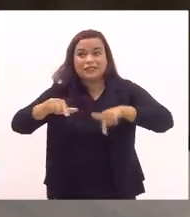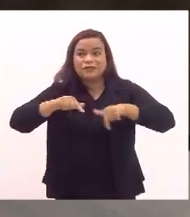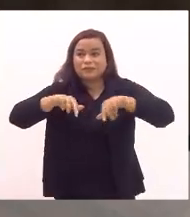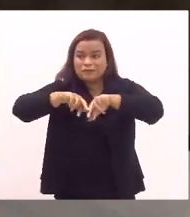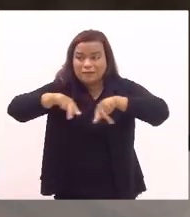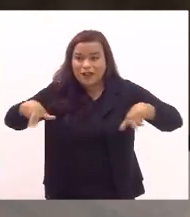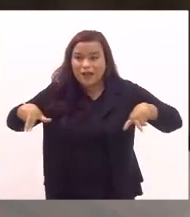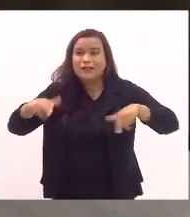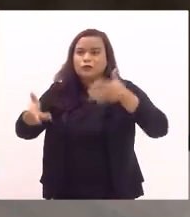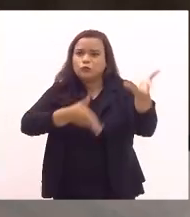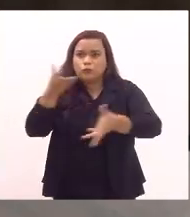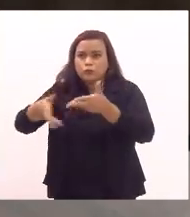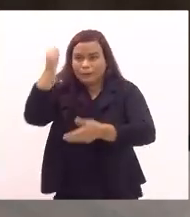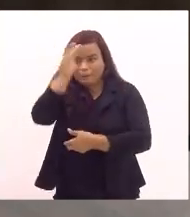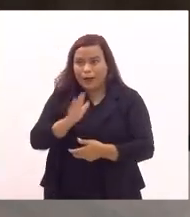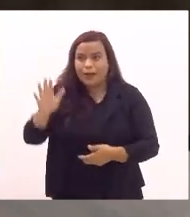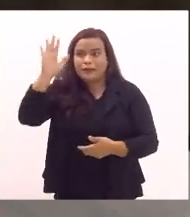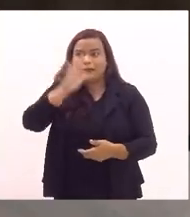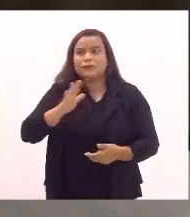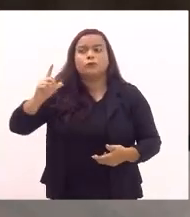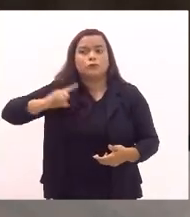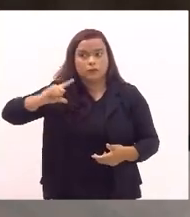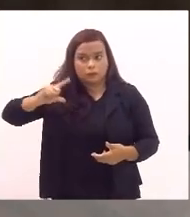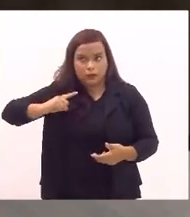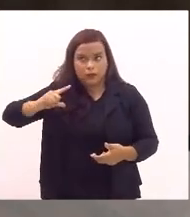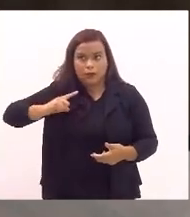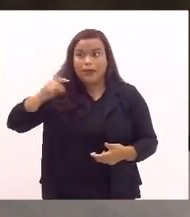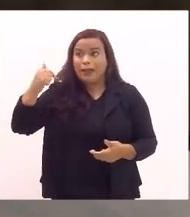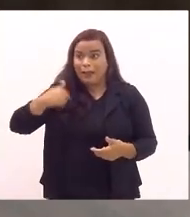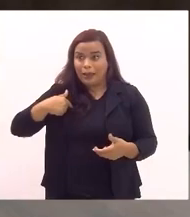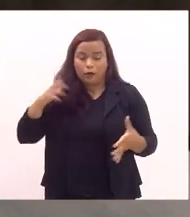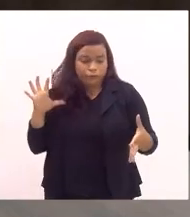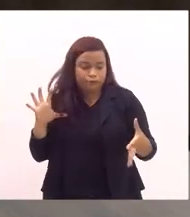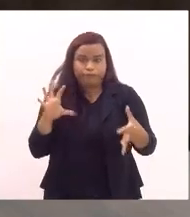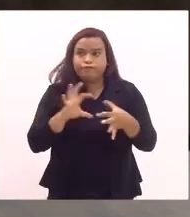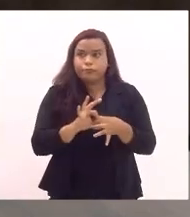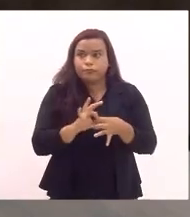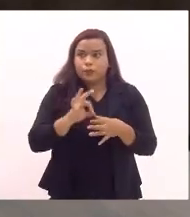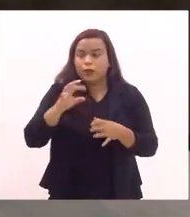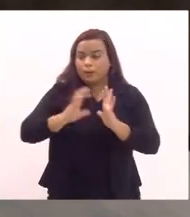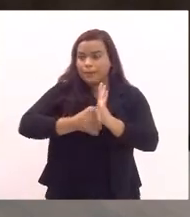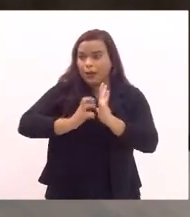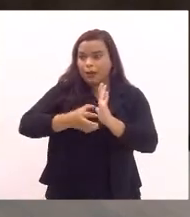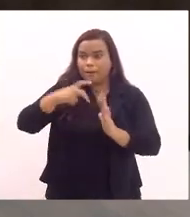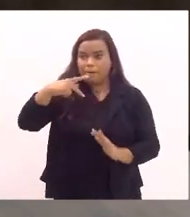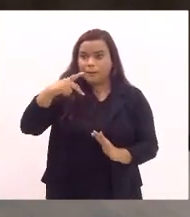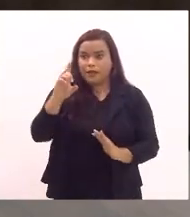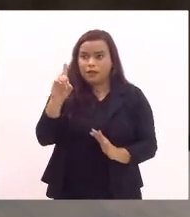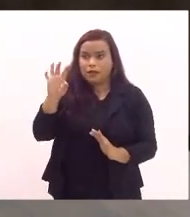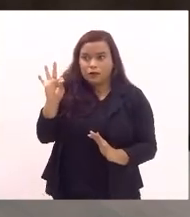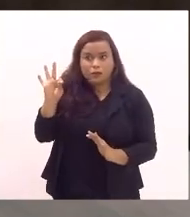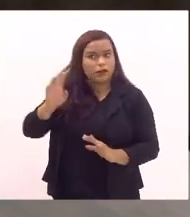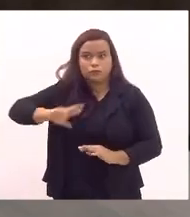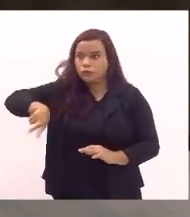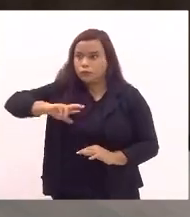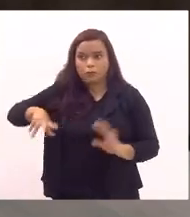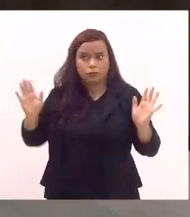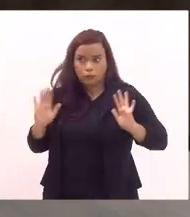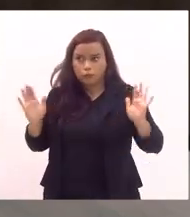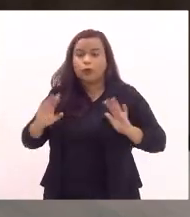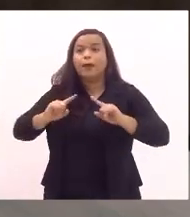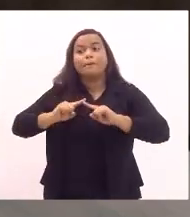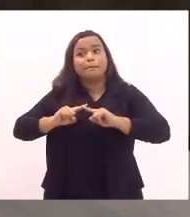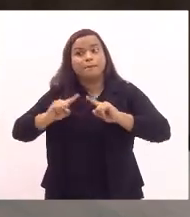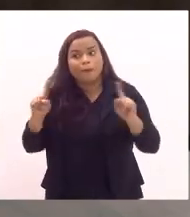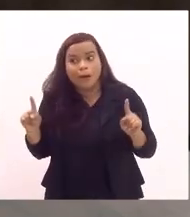país não sou filiado ao PDT é mas